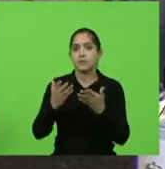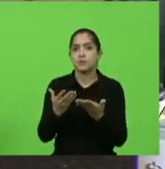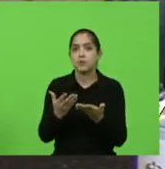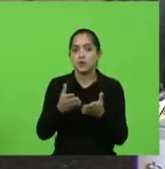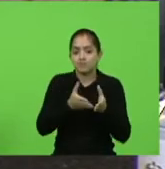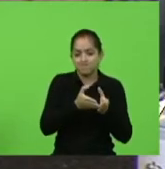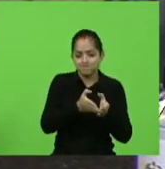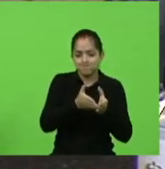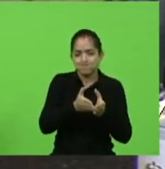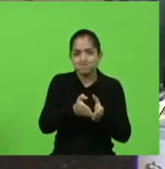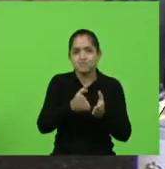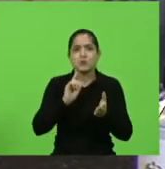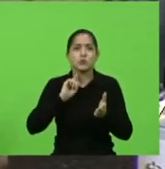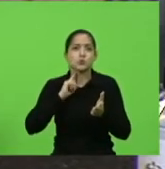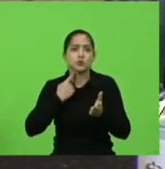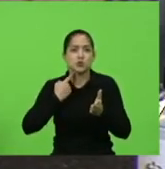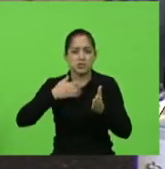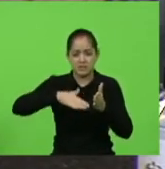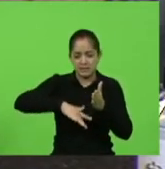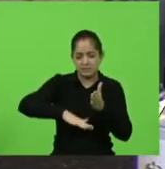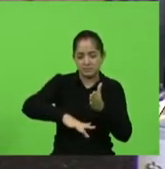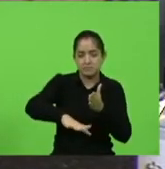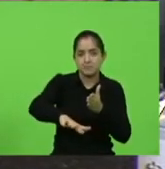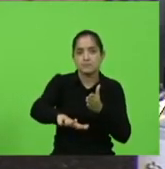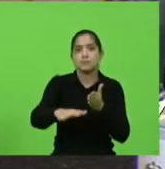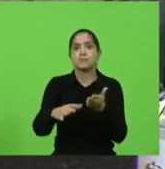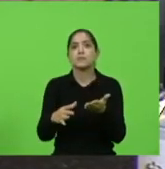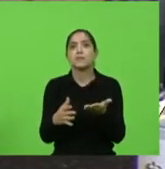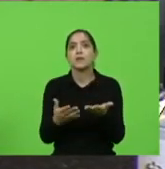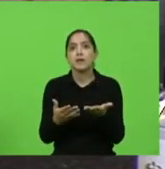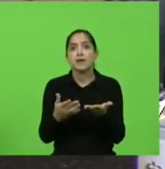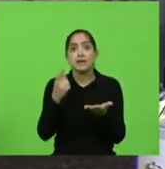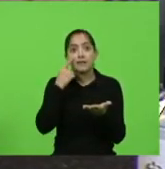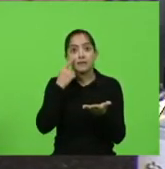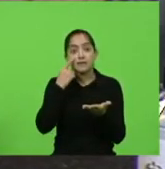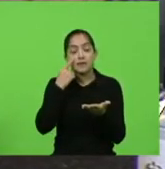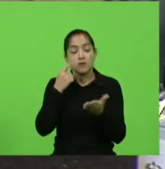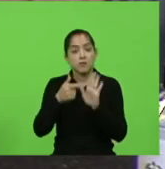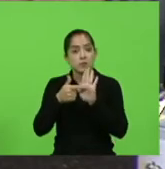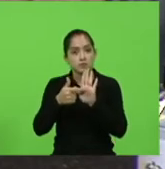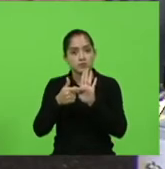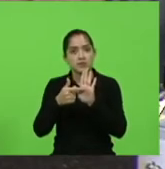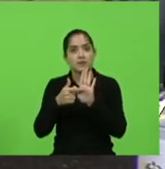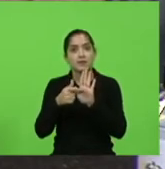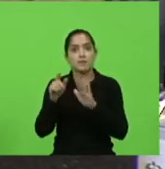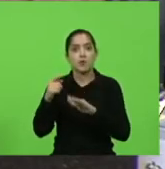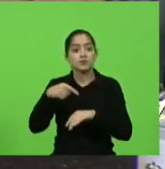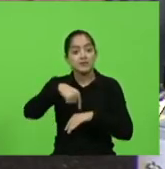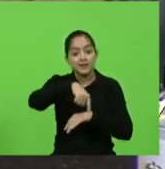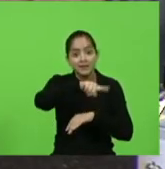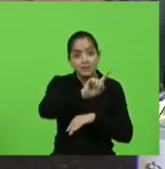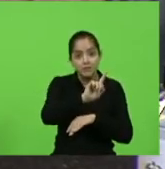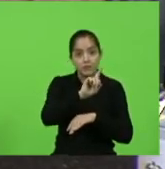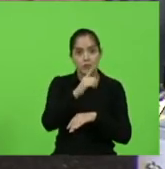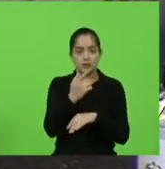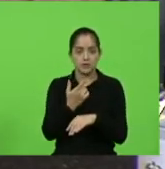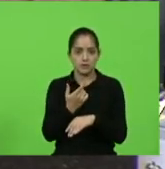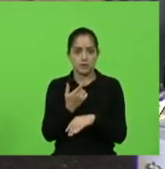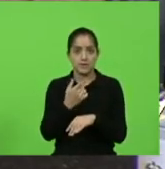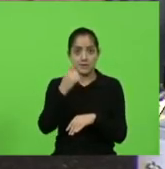não permitia ele encostar. Então, aqui tem uma matéria que o governador foi lá, isso ele foi estadualizado no